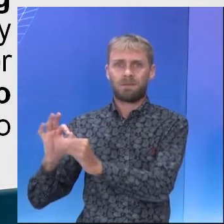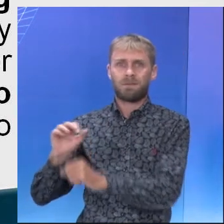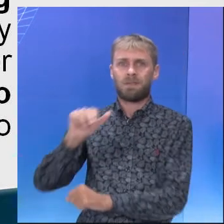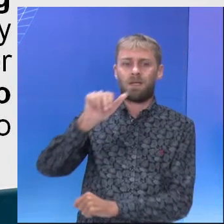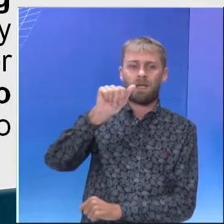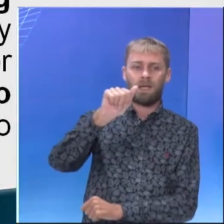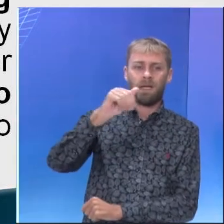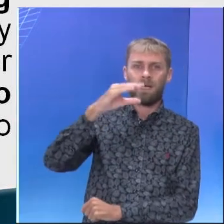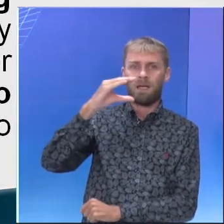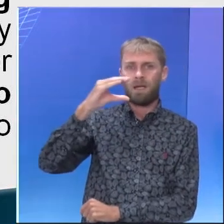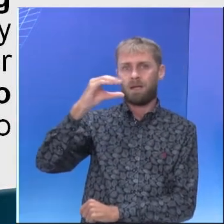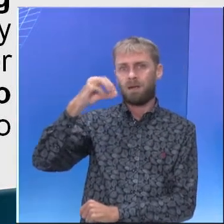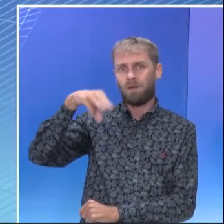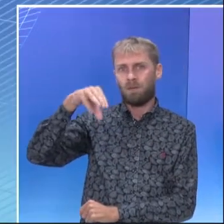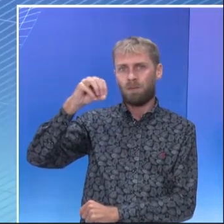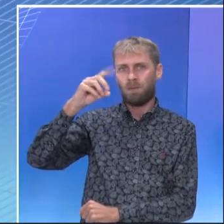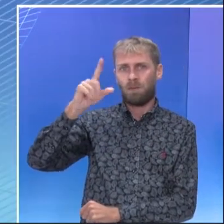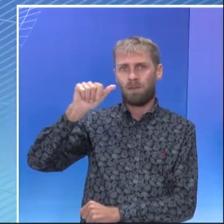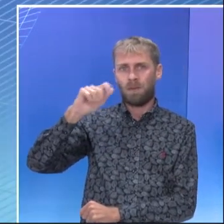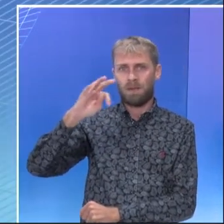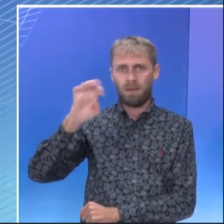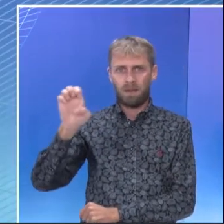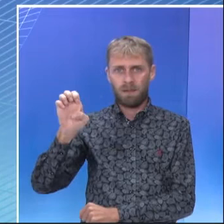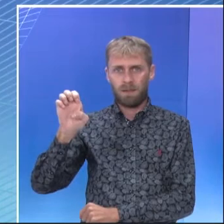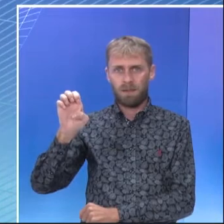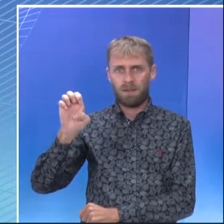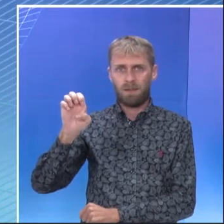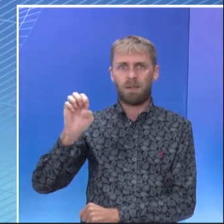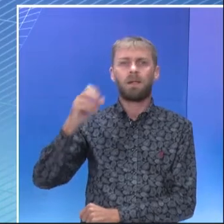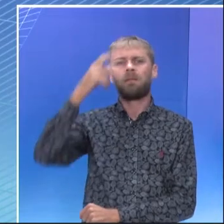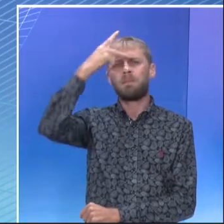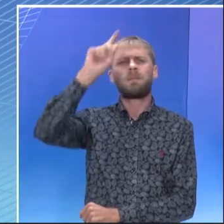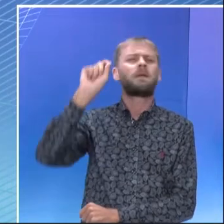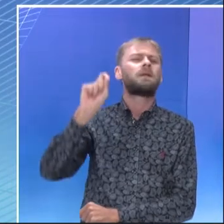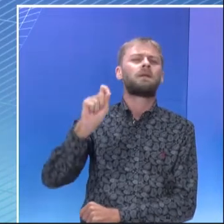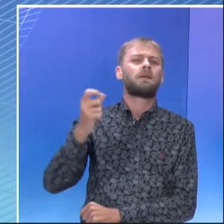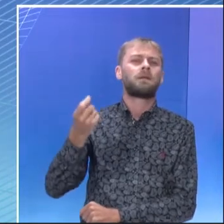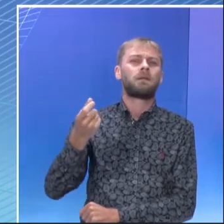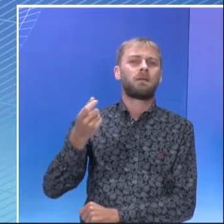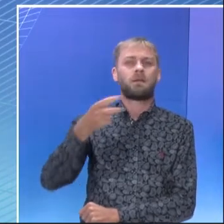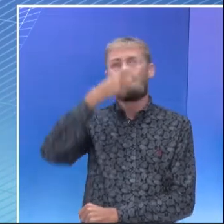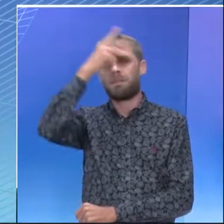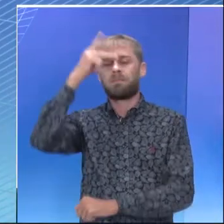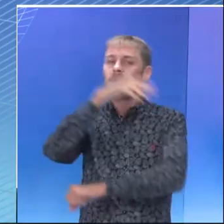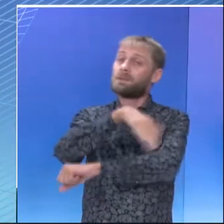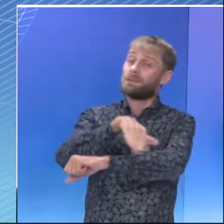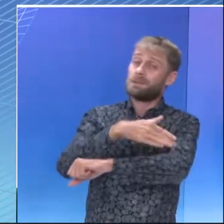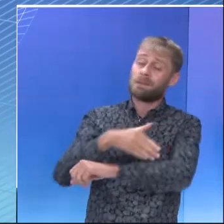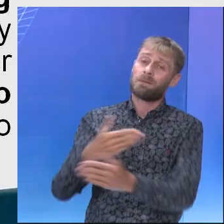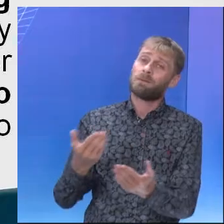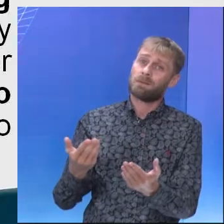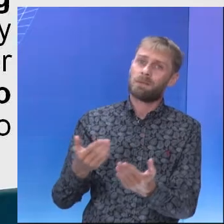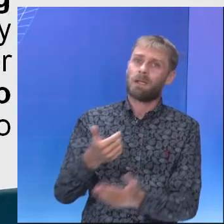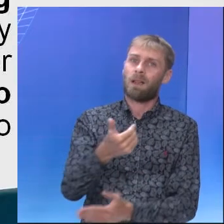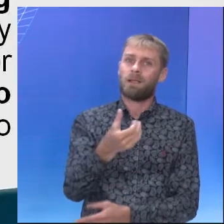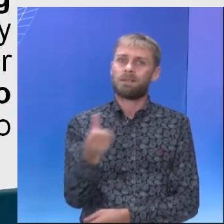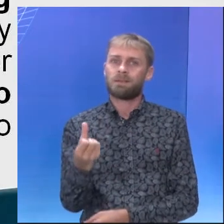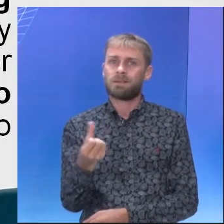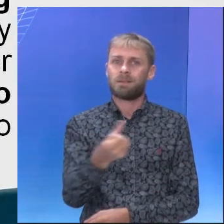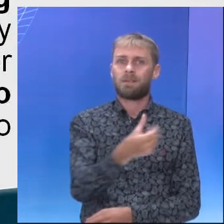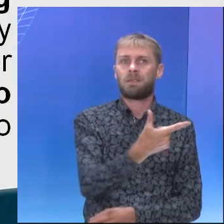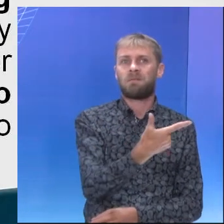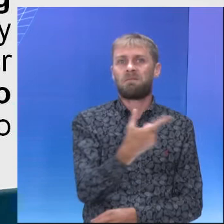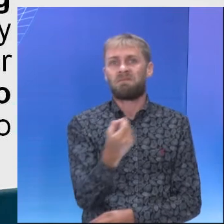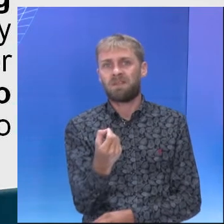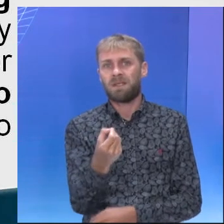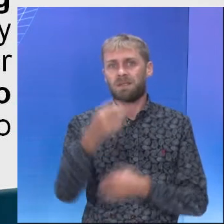cognato, acomodar. Acomodar quem? Nós estamos falando de quem? Dos sem-tetos. Então, São Francisco tem somente 16 a